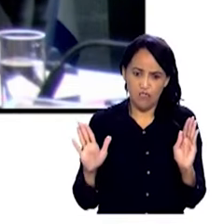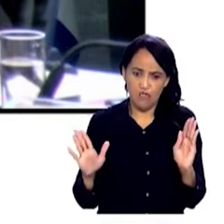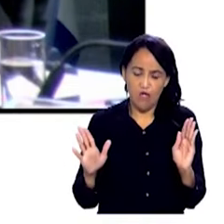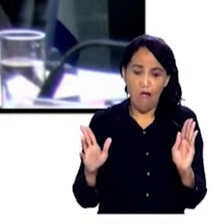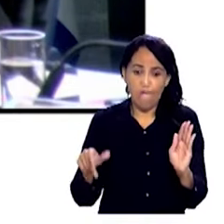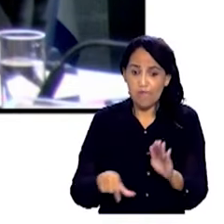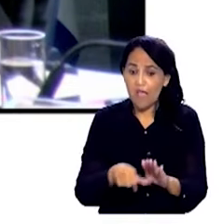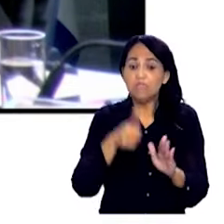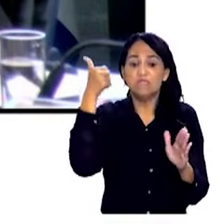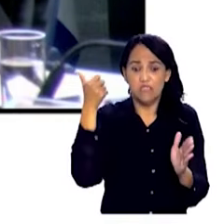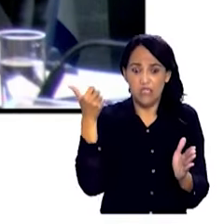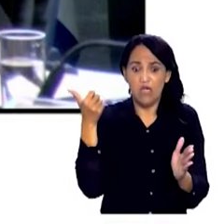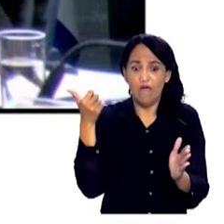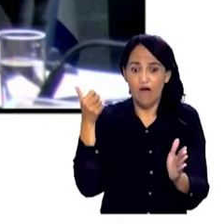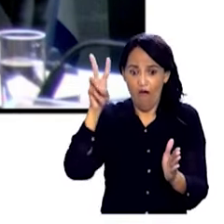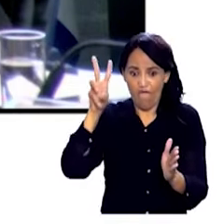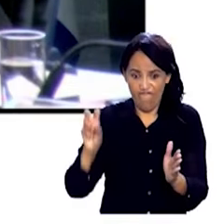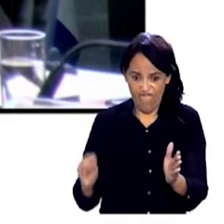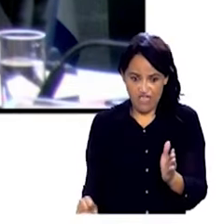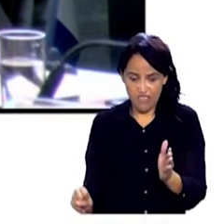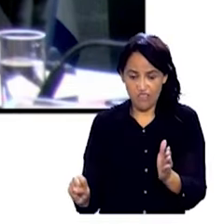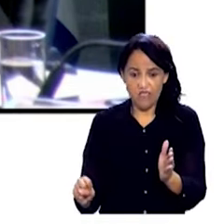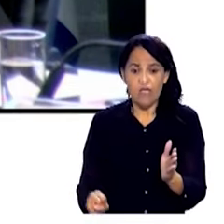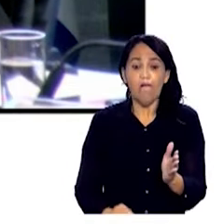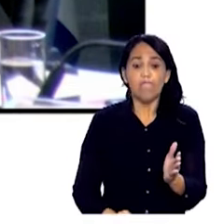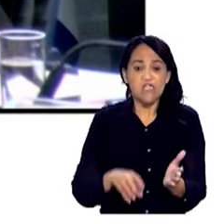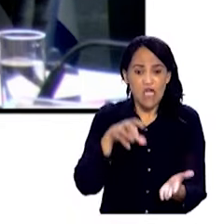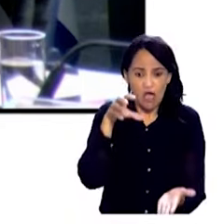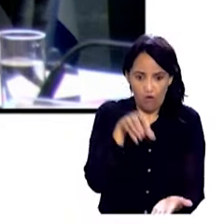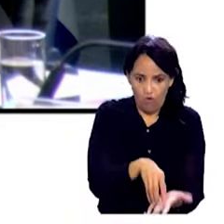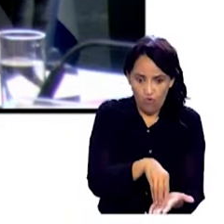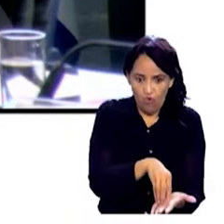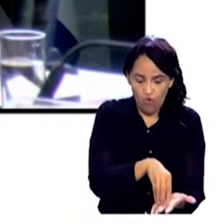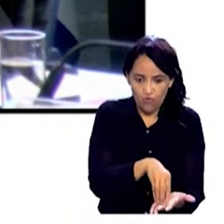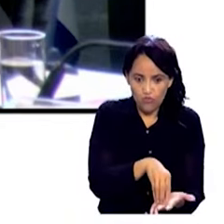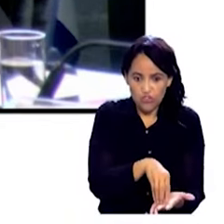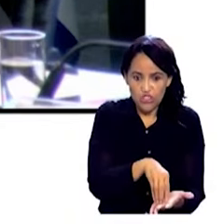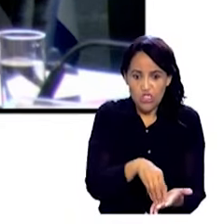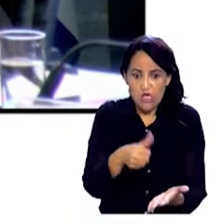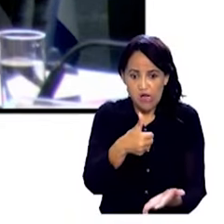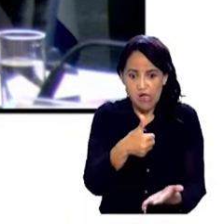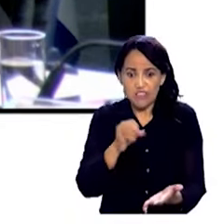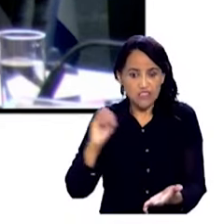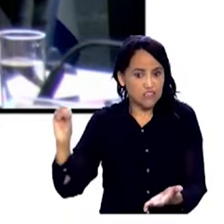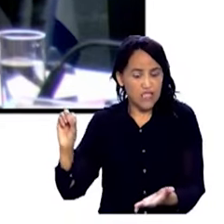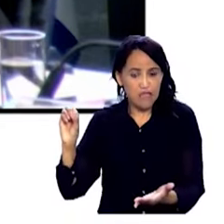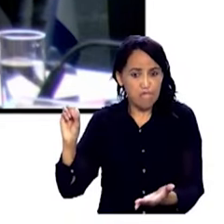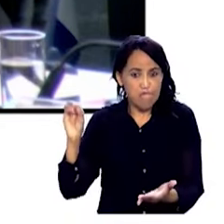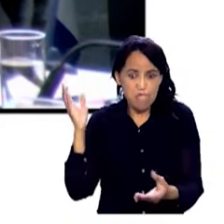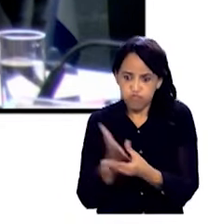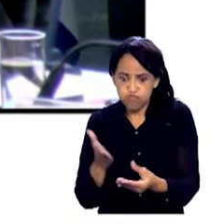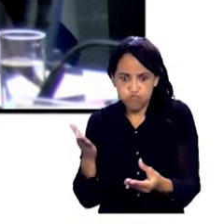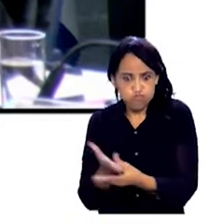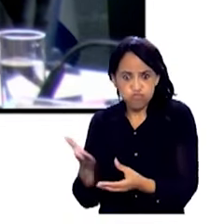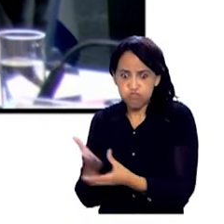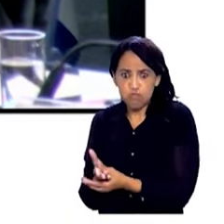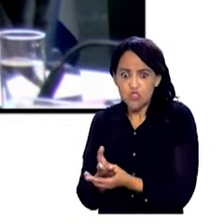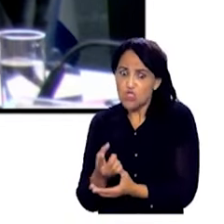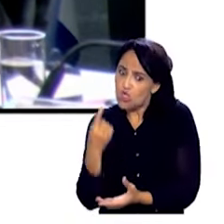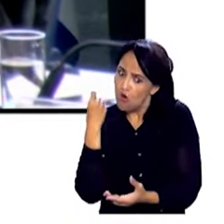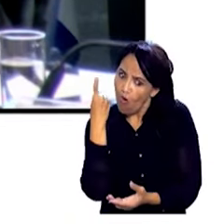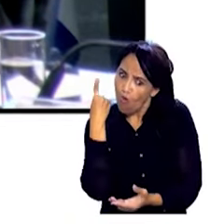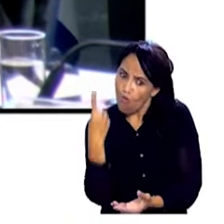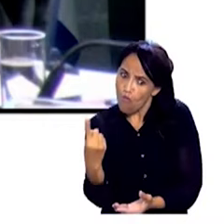corte faz uso desse instrumento para solucionar sem casos e num dia muito interessante e a leitura desse